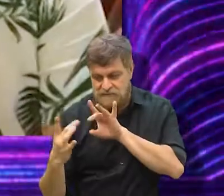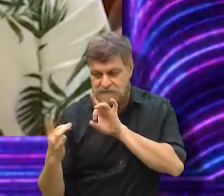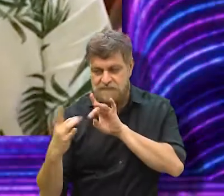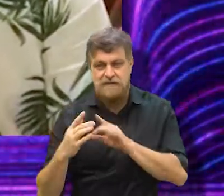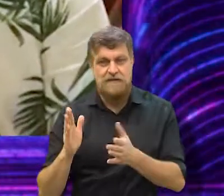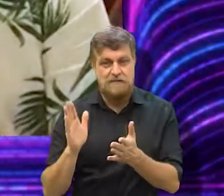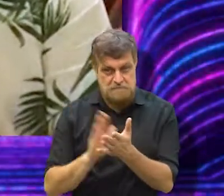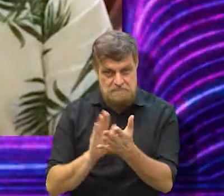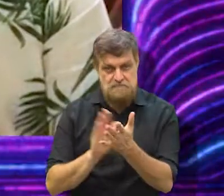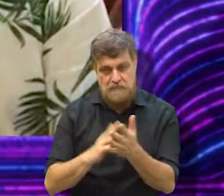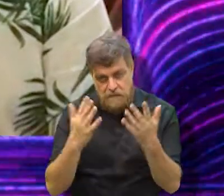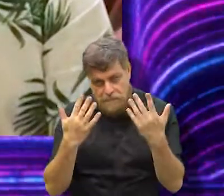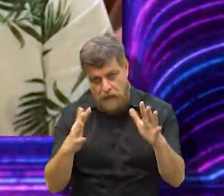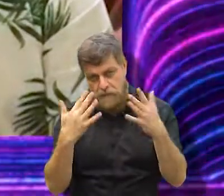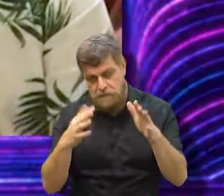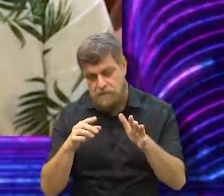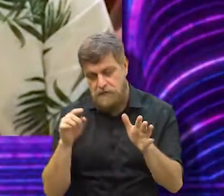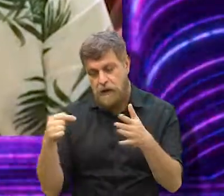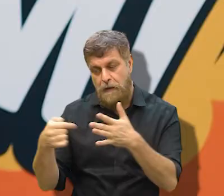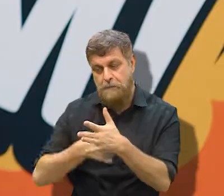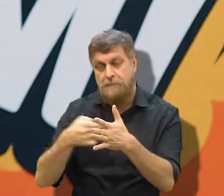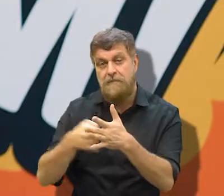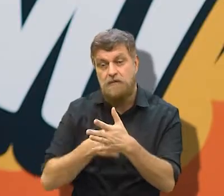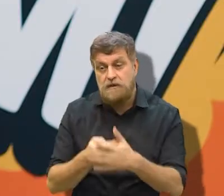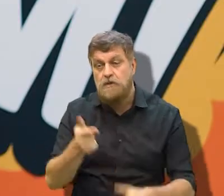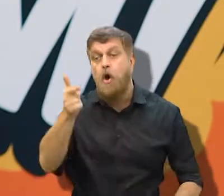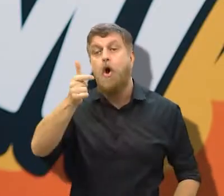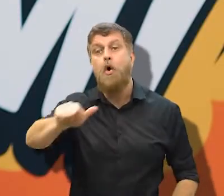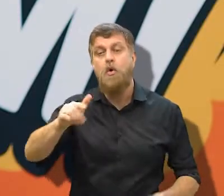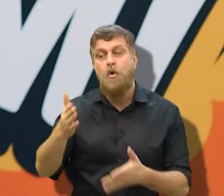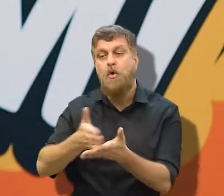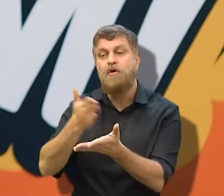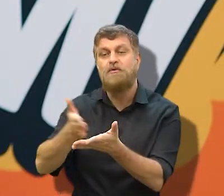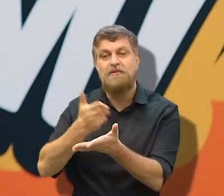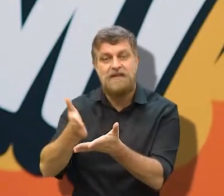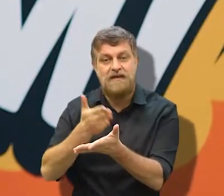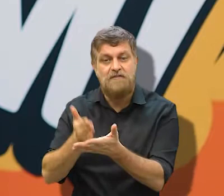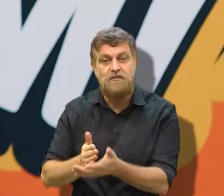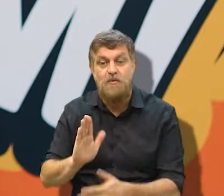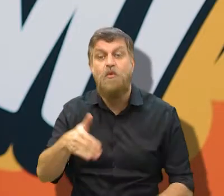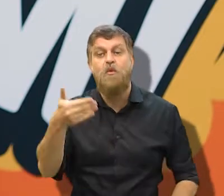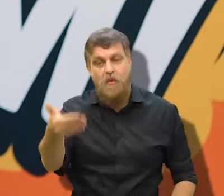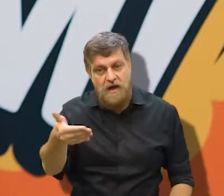pessoas elogiando, perguntando quando vai ser a próxima edição.